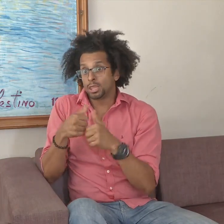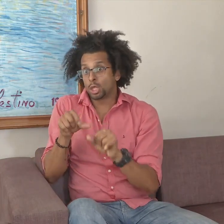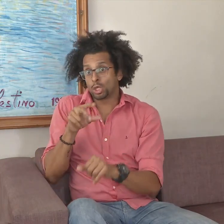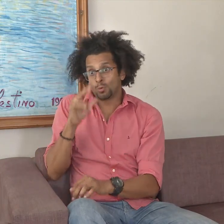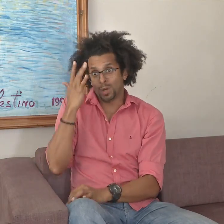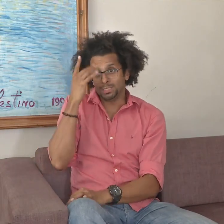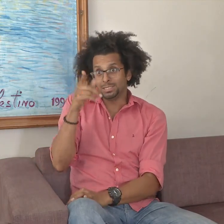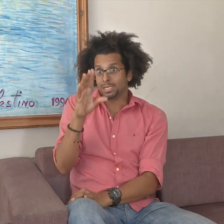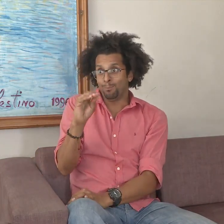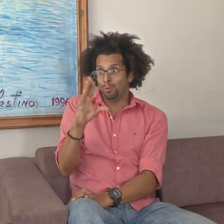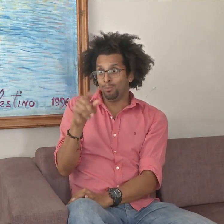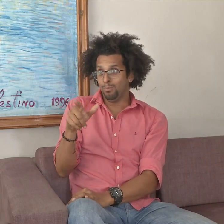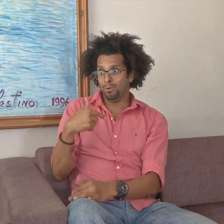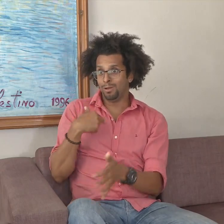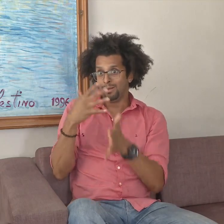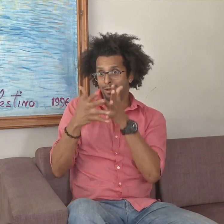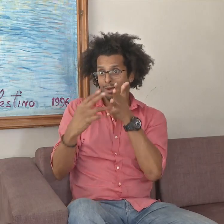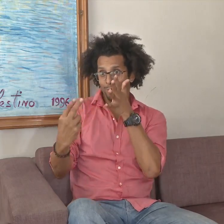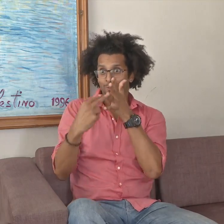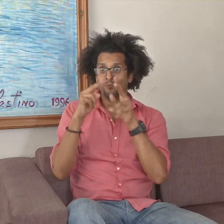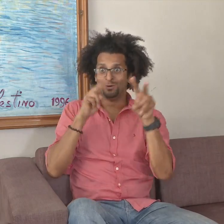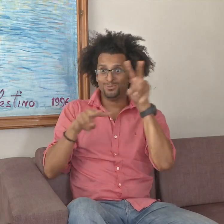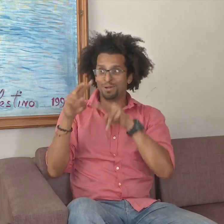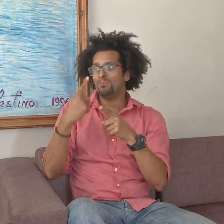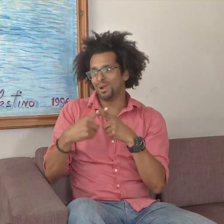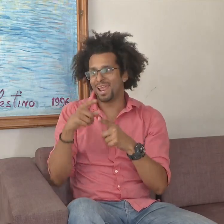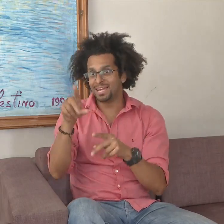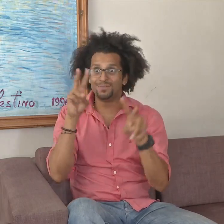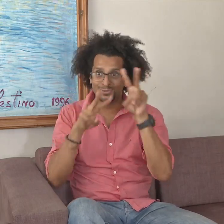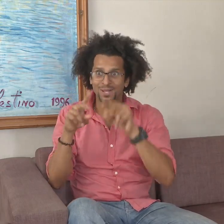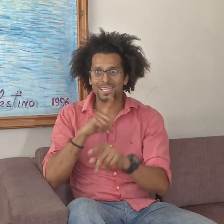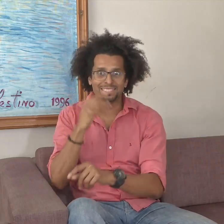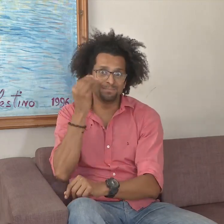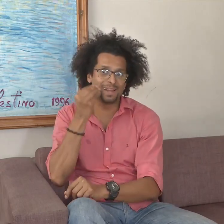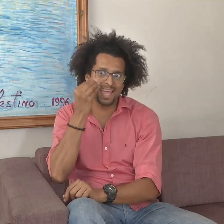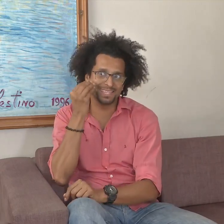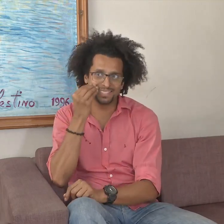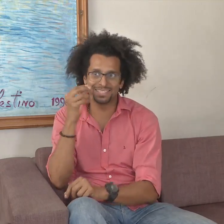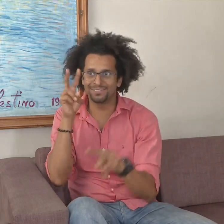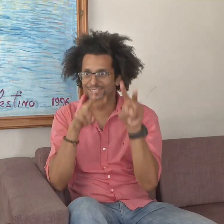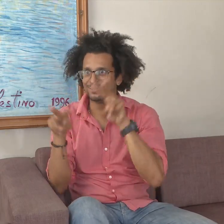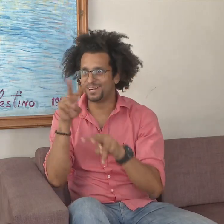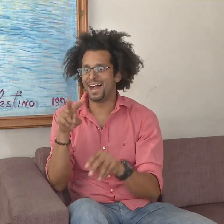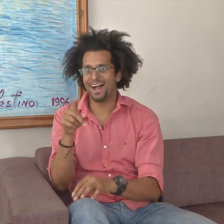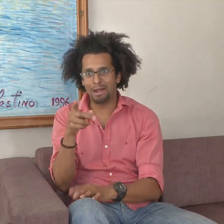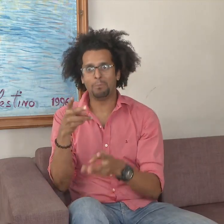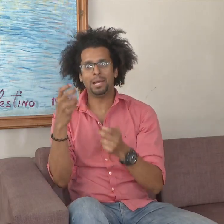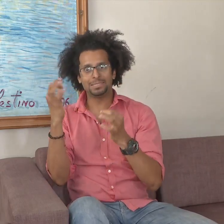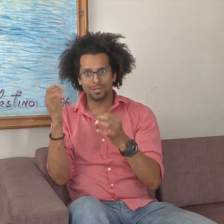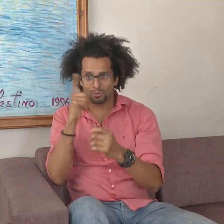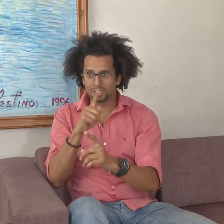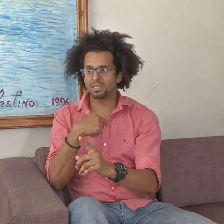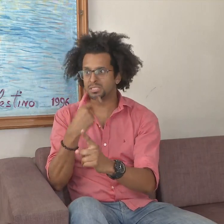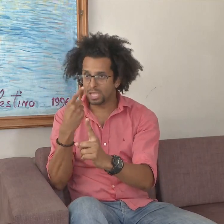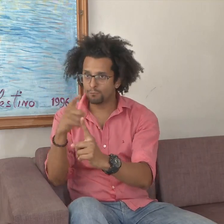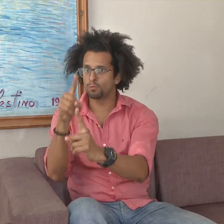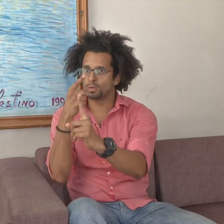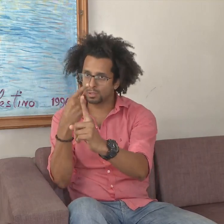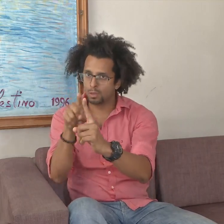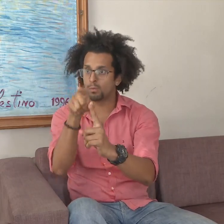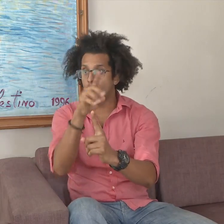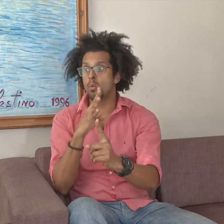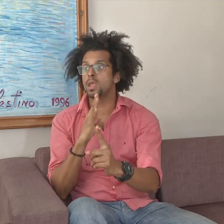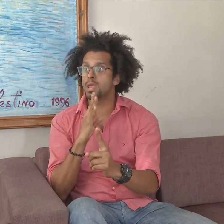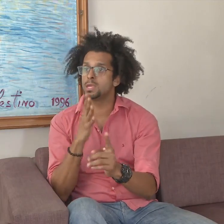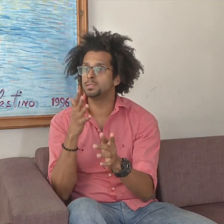trabalho, então eles conseguem ver a minha Libras. E é uma experiência visual para eles. Então eu tento provocar para que